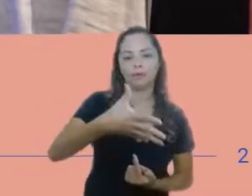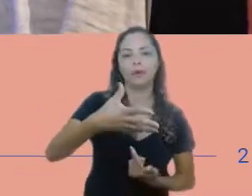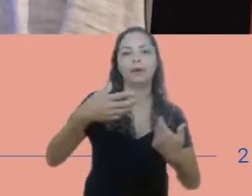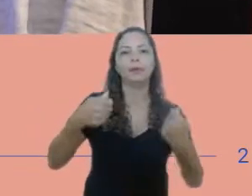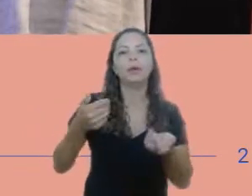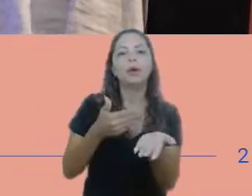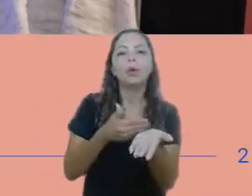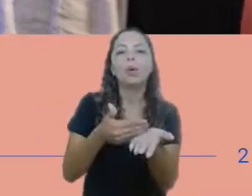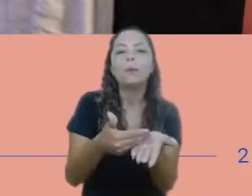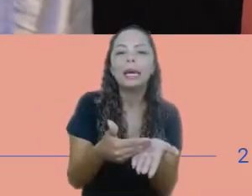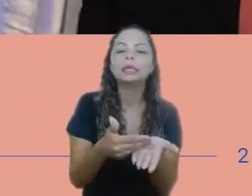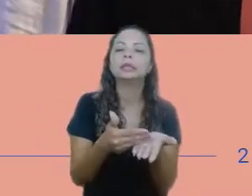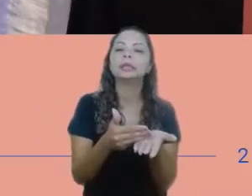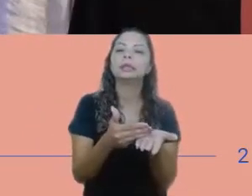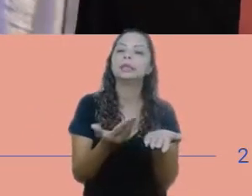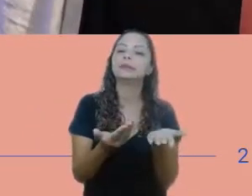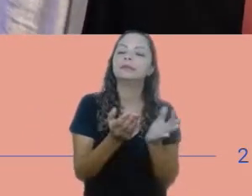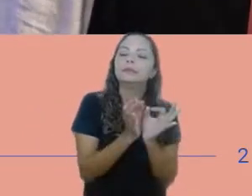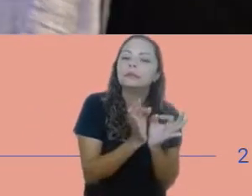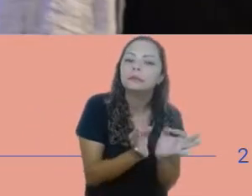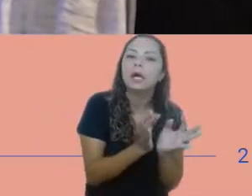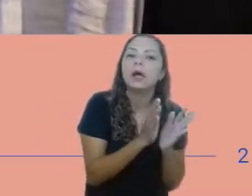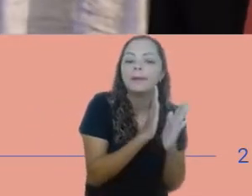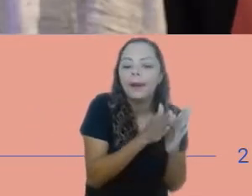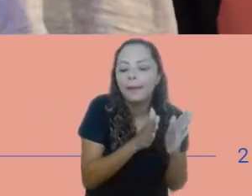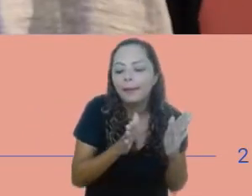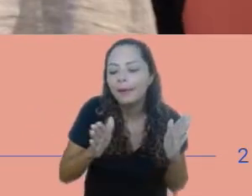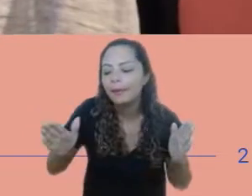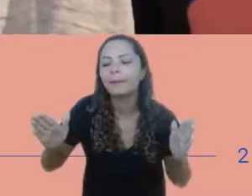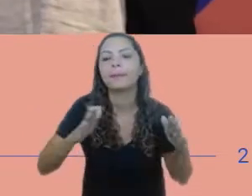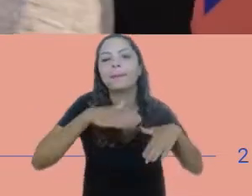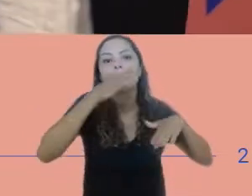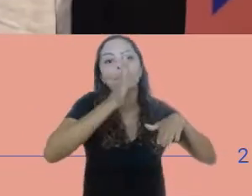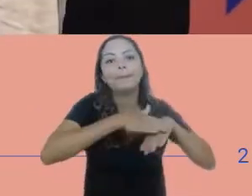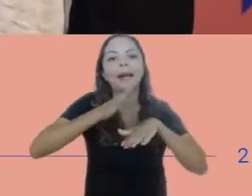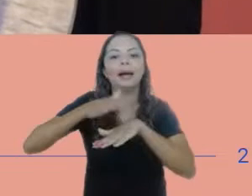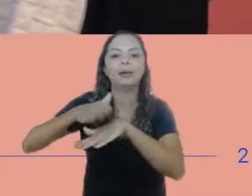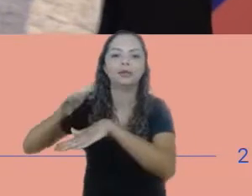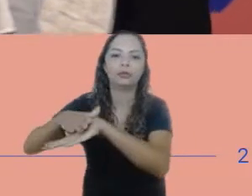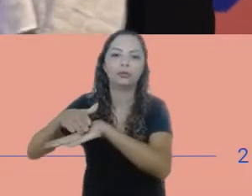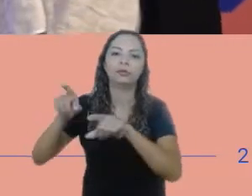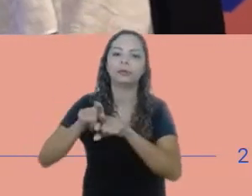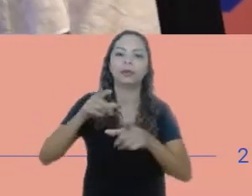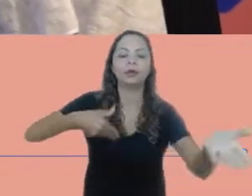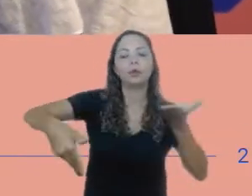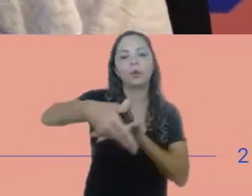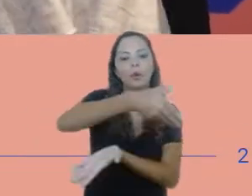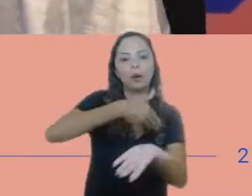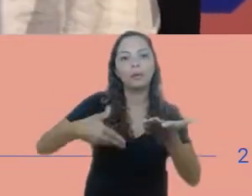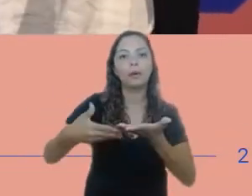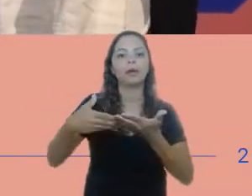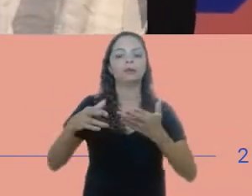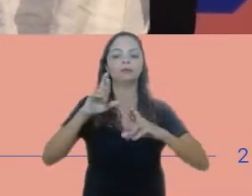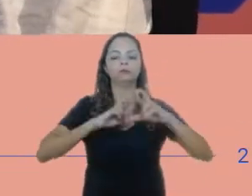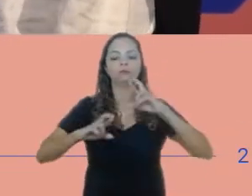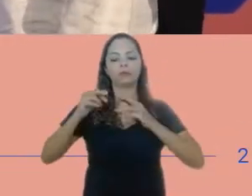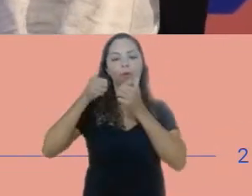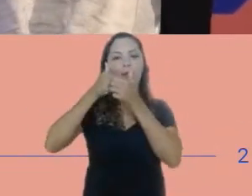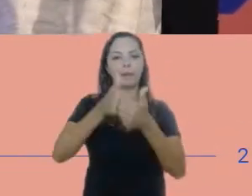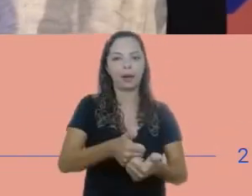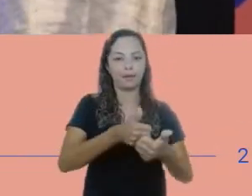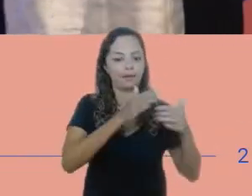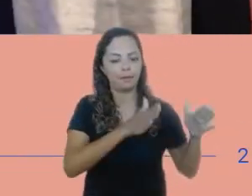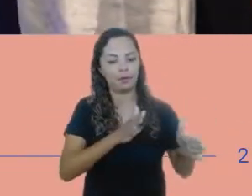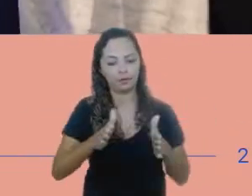prática Vamos parar de falar e vamos começar e colaborar e monitorar o progresso então gente diz que tem